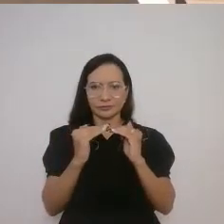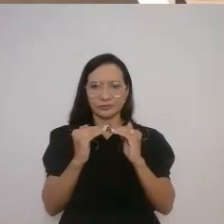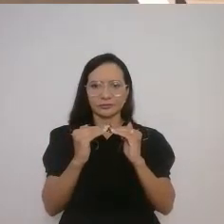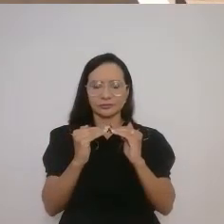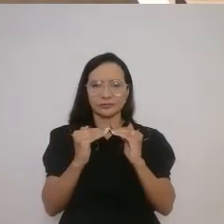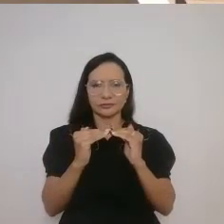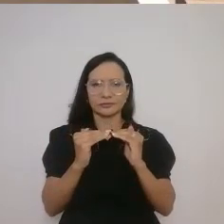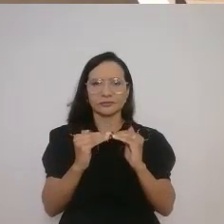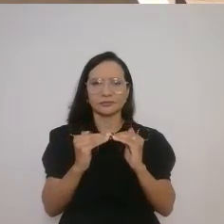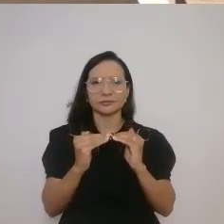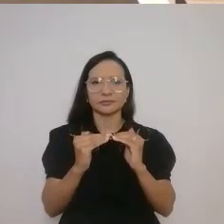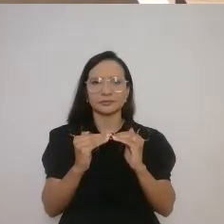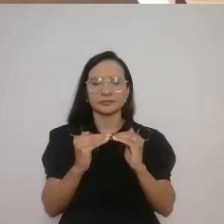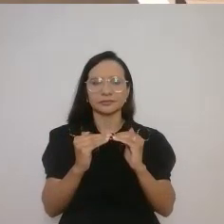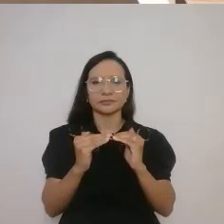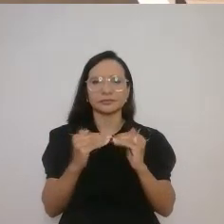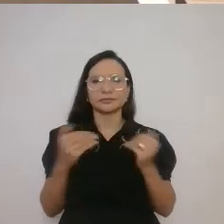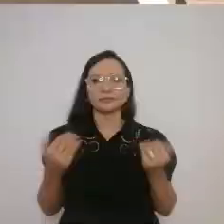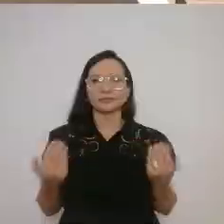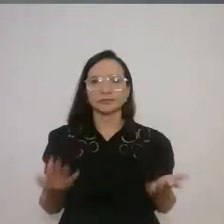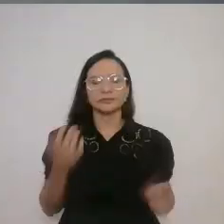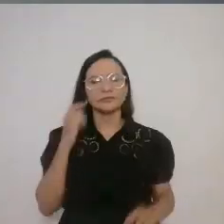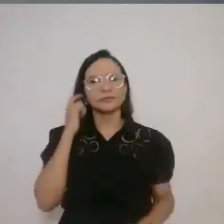Temos o seguido. Presidente. Pois não.